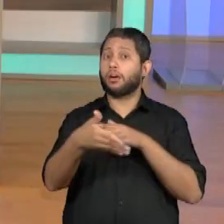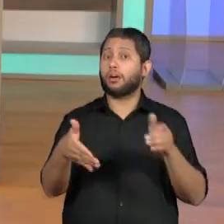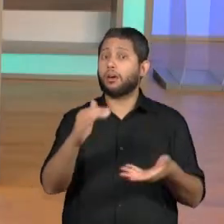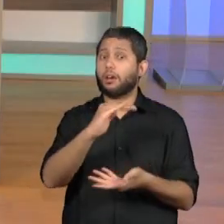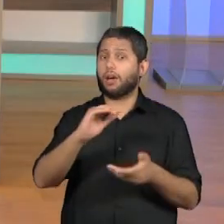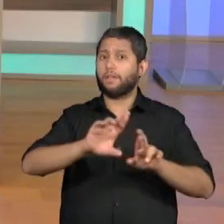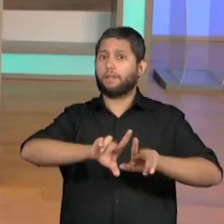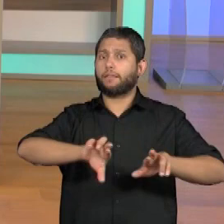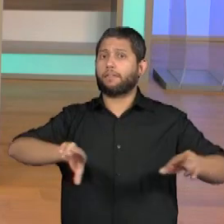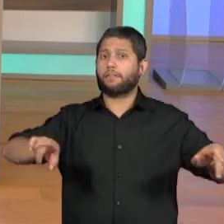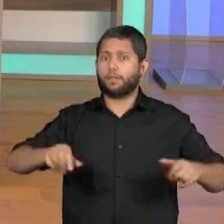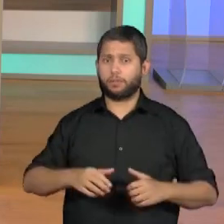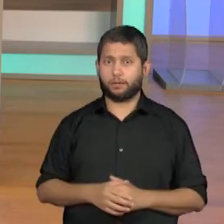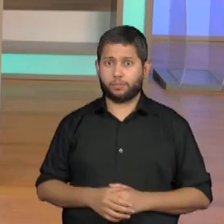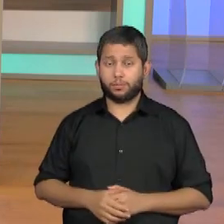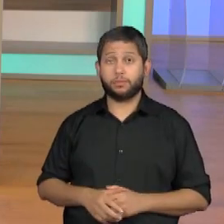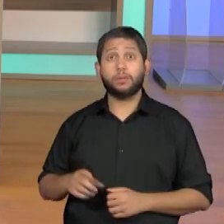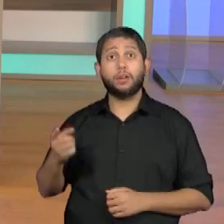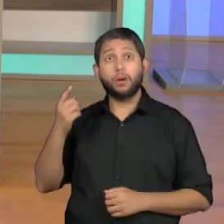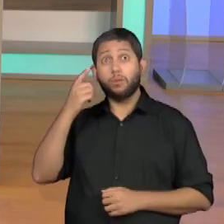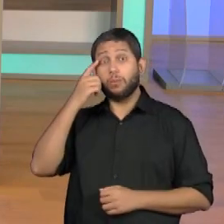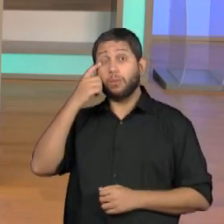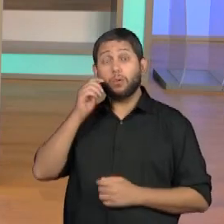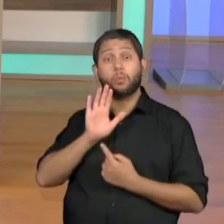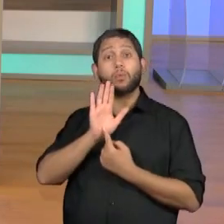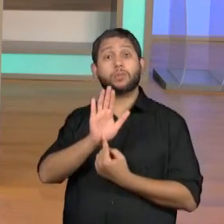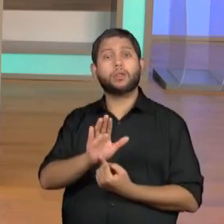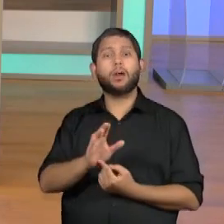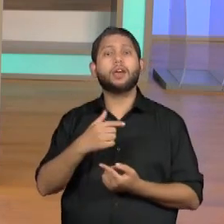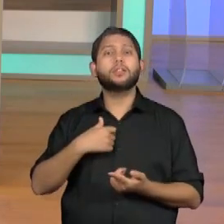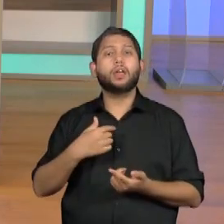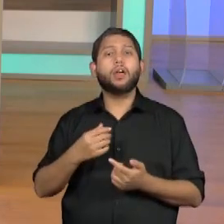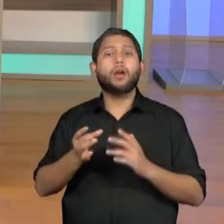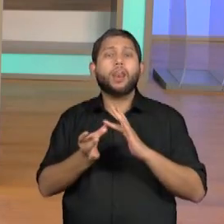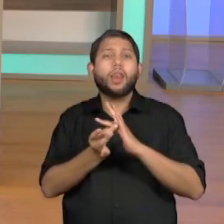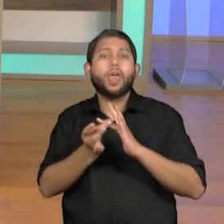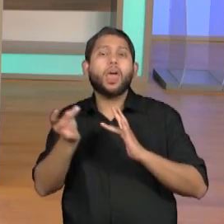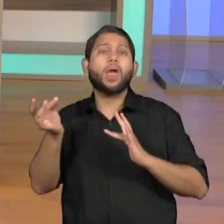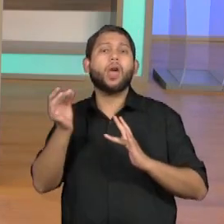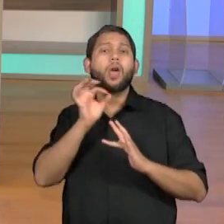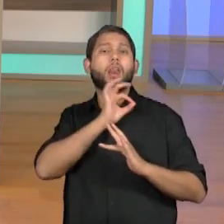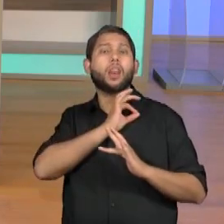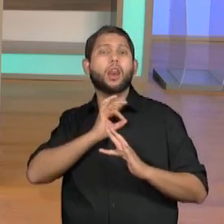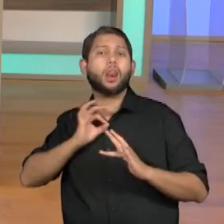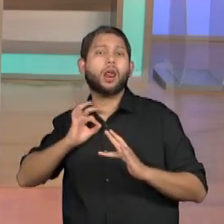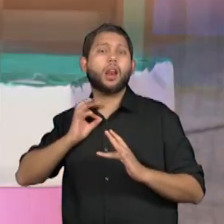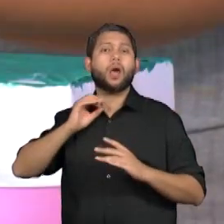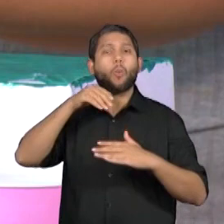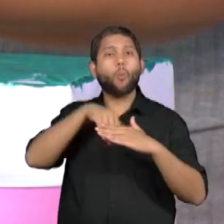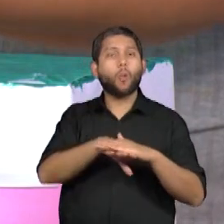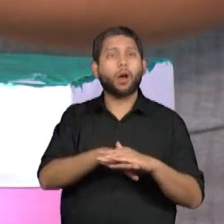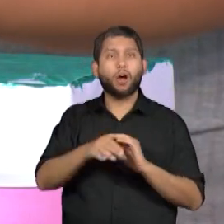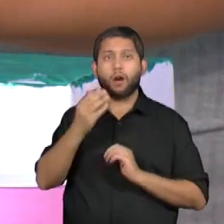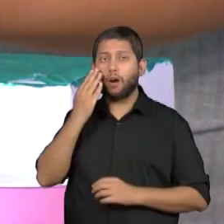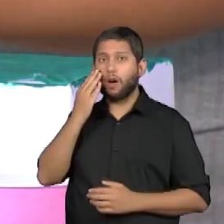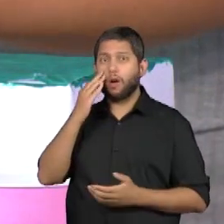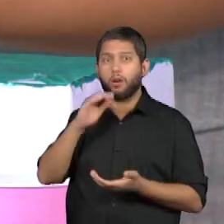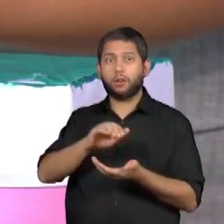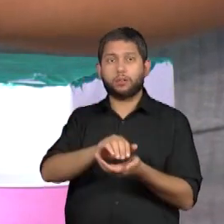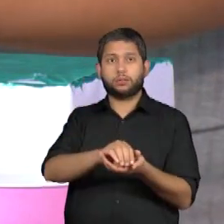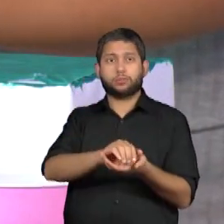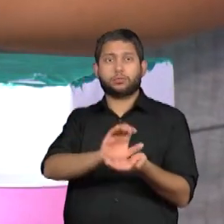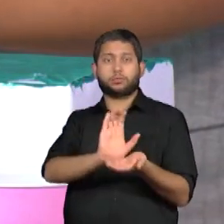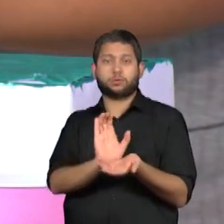cubo. Eu trouxe esse porta-joias, vamos chamar assim, em formato de pirâmide, olha